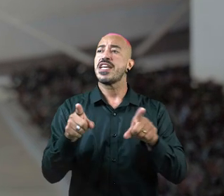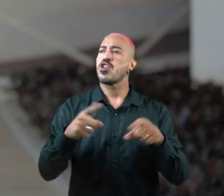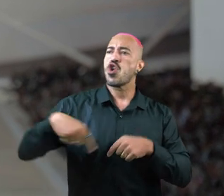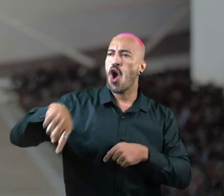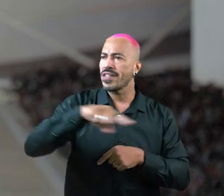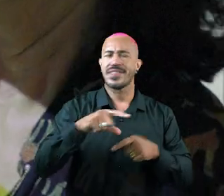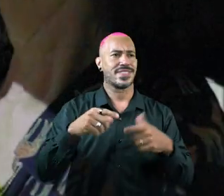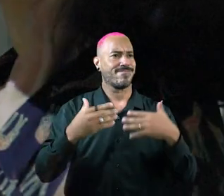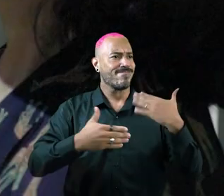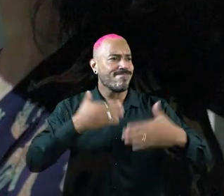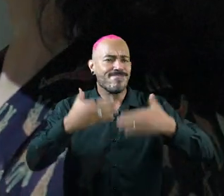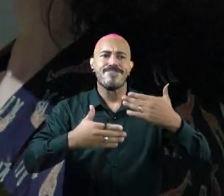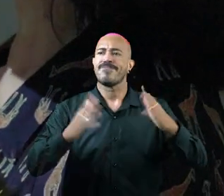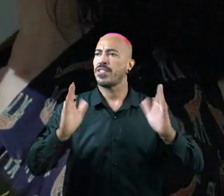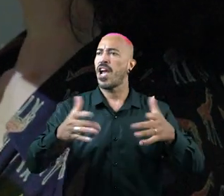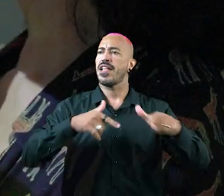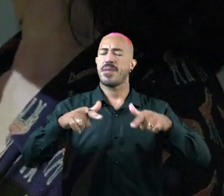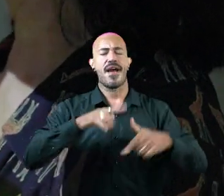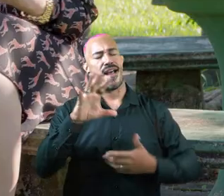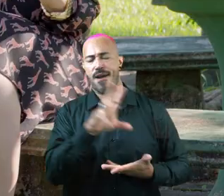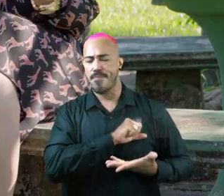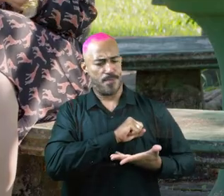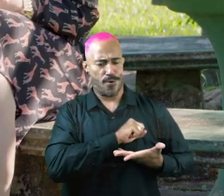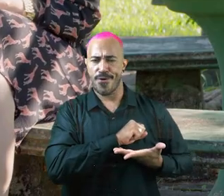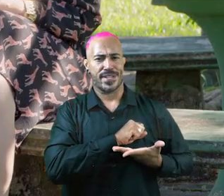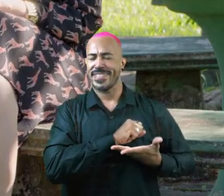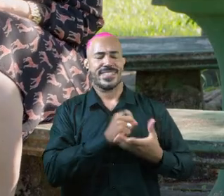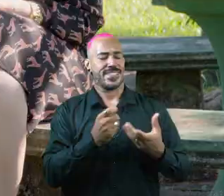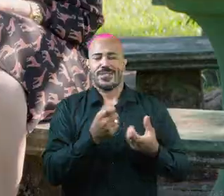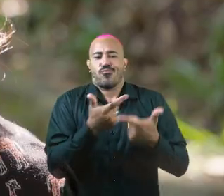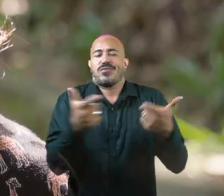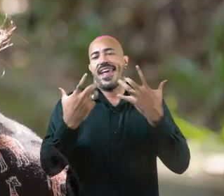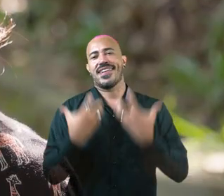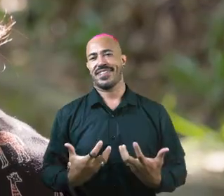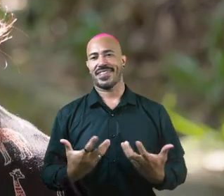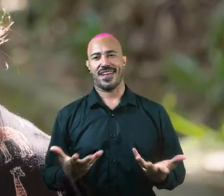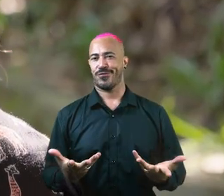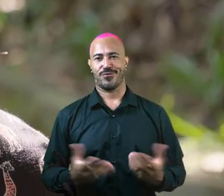faz... quando a gente trabalha com amor, a gente não tem cansaço.